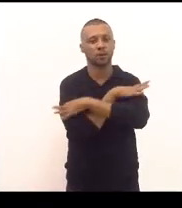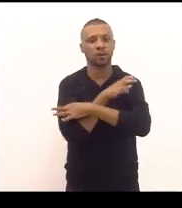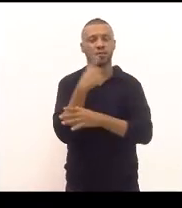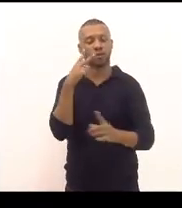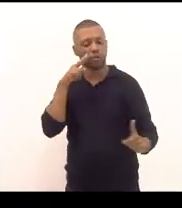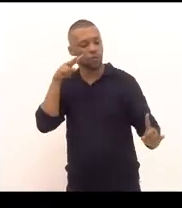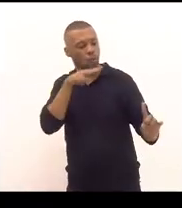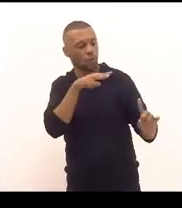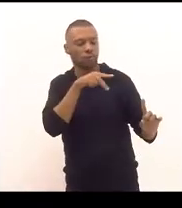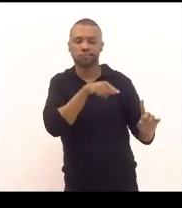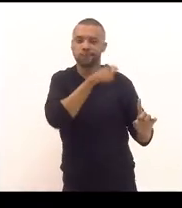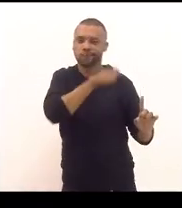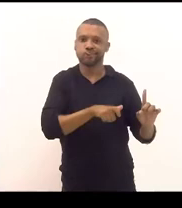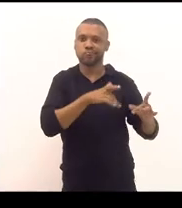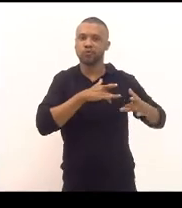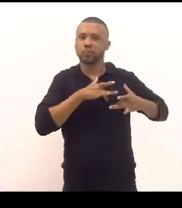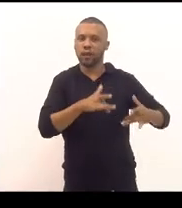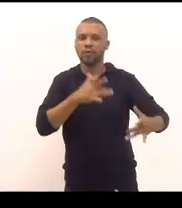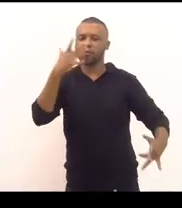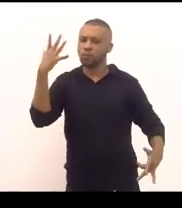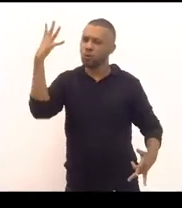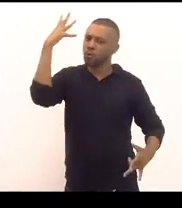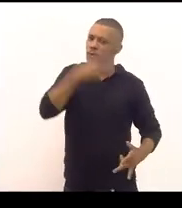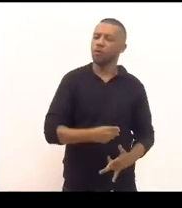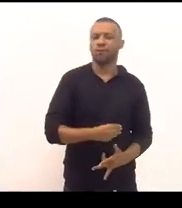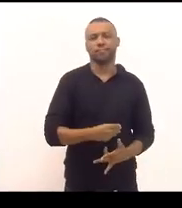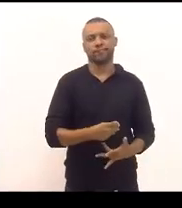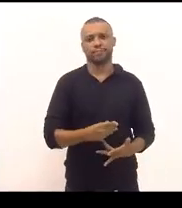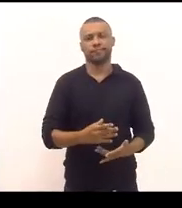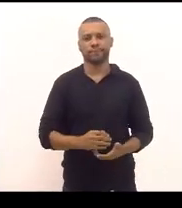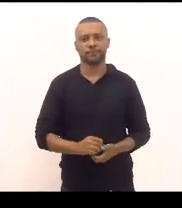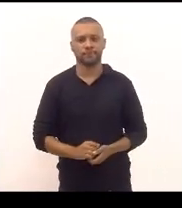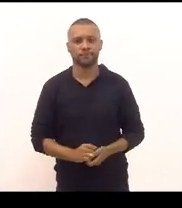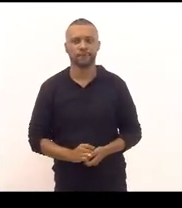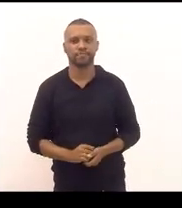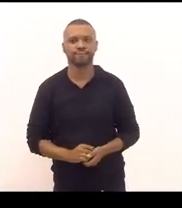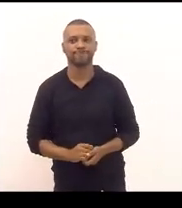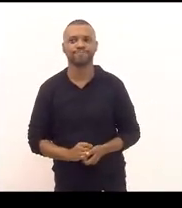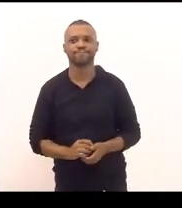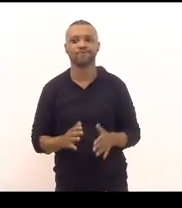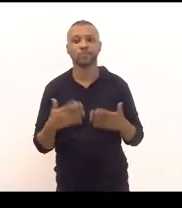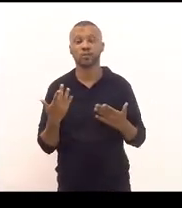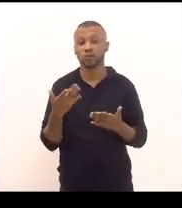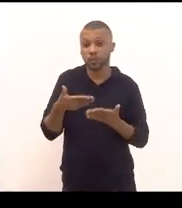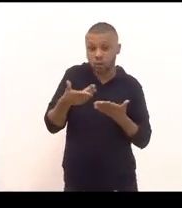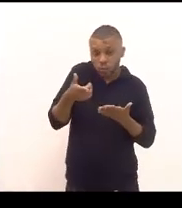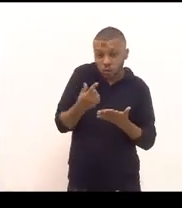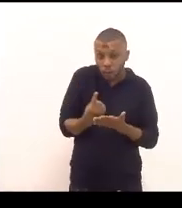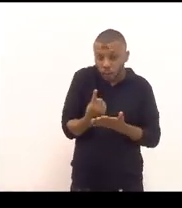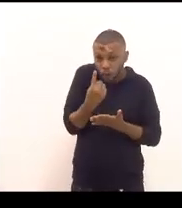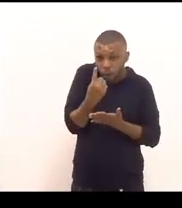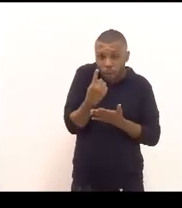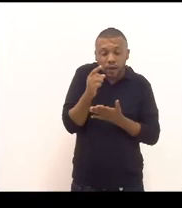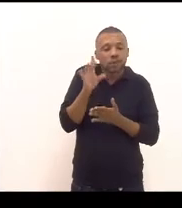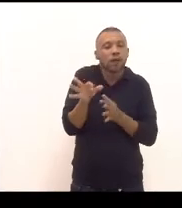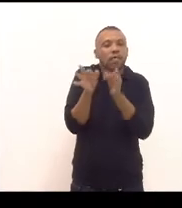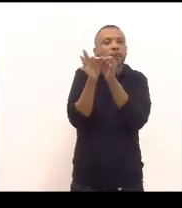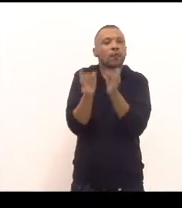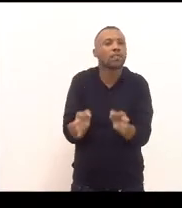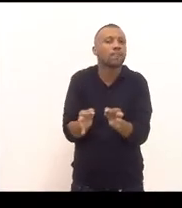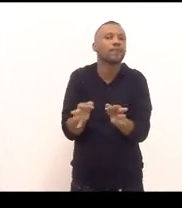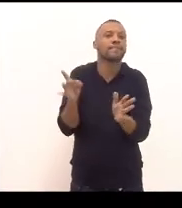seu Gesto o que você fez foi muito bonito é porque eu tô aqui eu sou mais uma na verdade